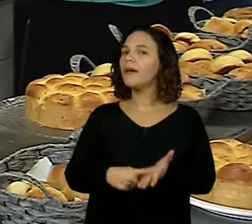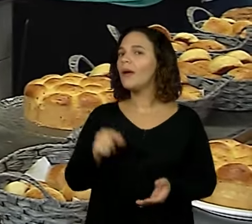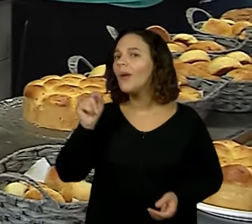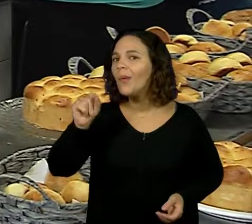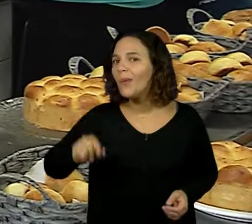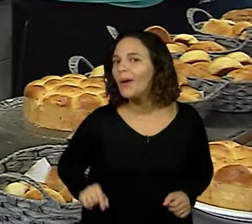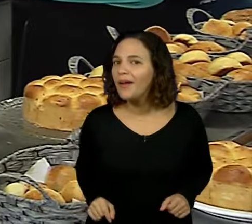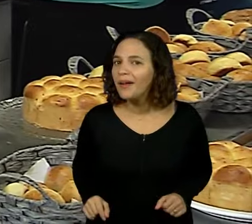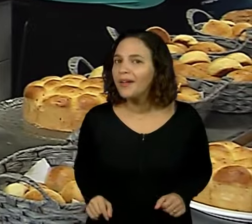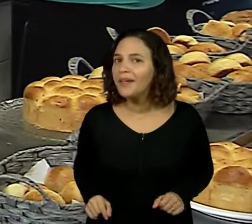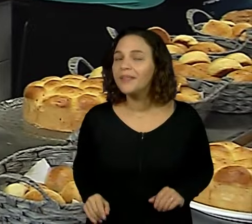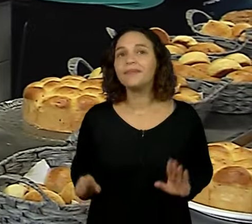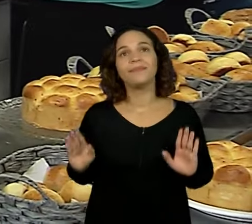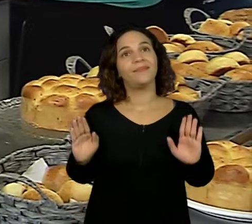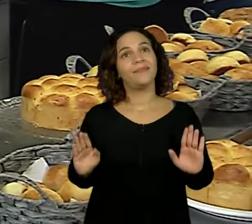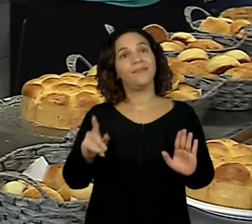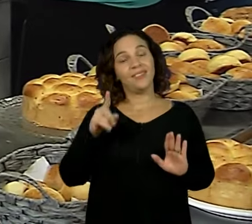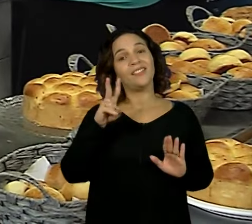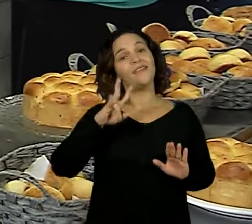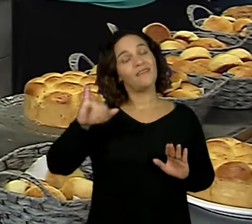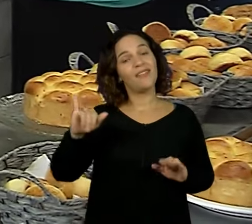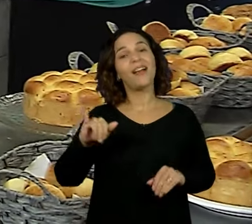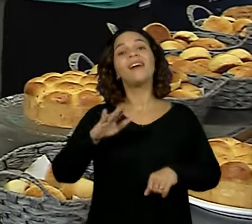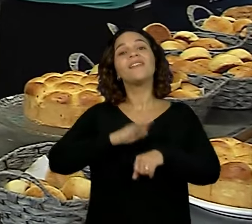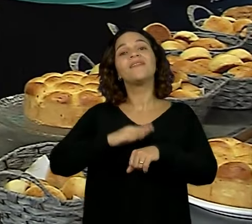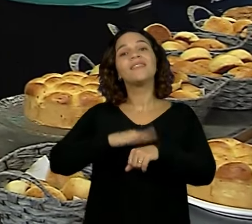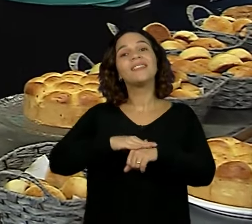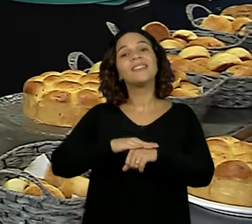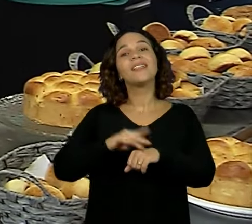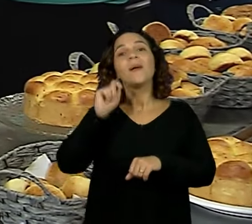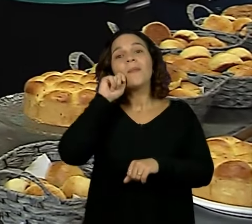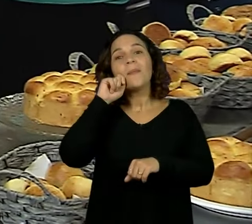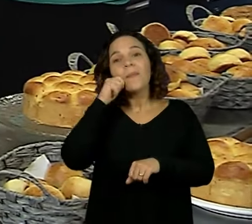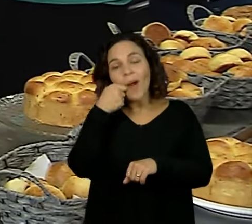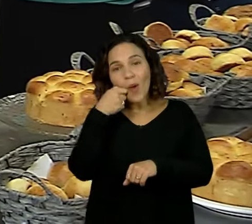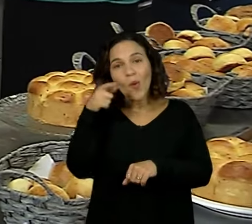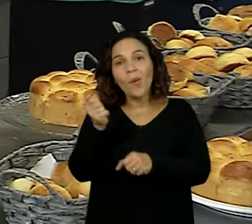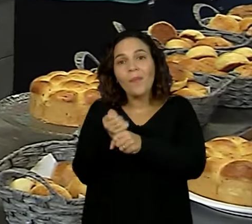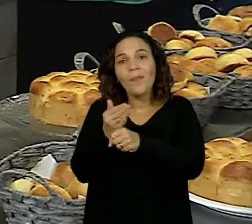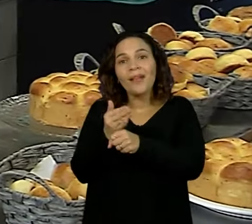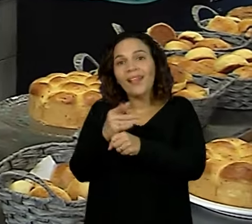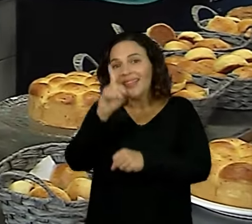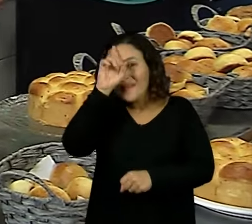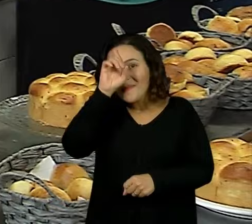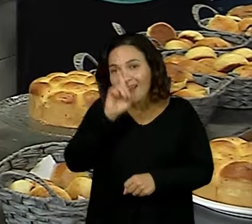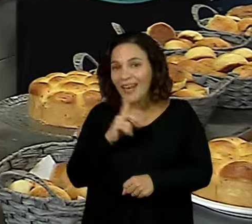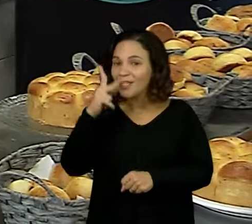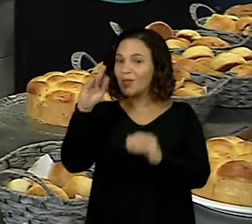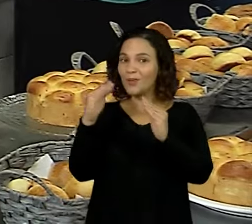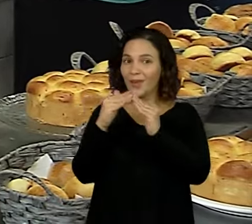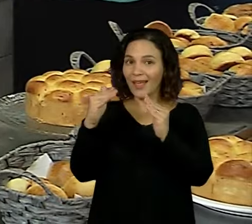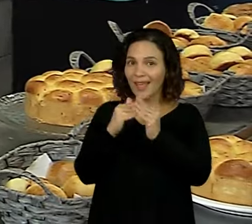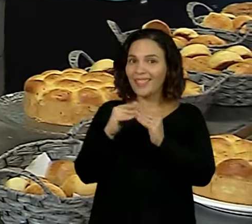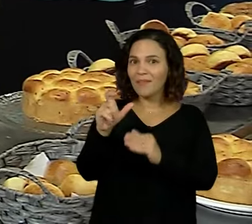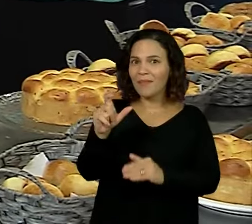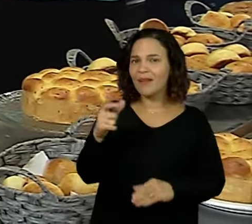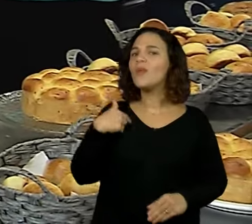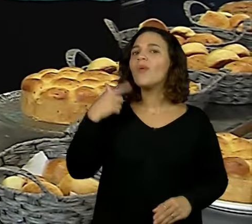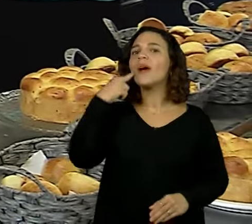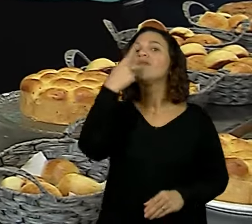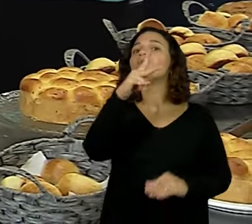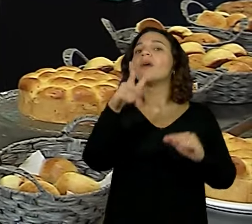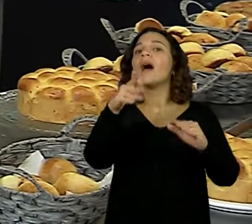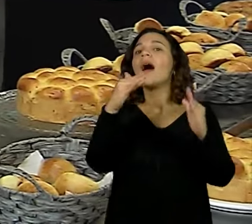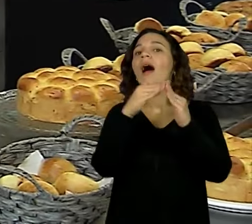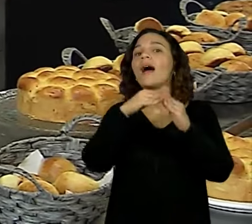Que a senhora ia fazer um pãozinho de mandioquinha lá na sua casa. Sim. E aí que eu quero ver a senhora arrasando na sua